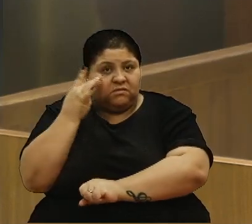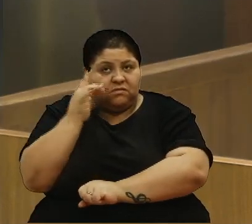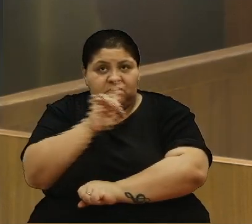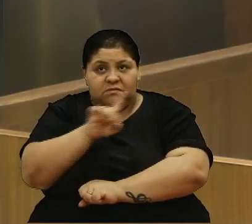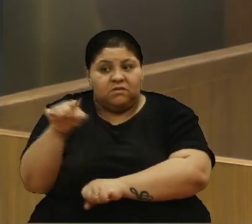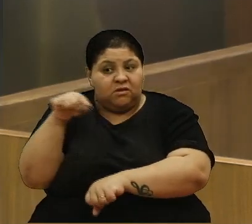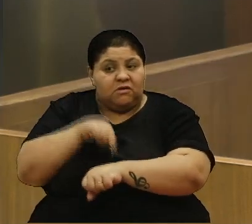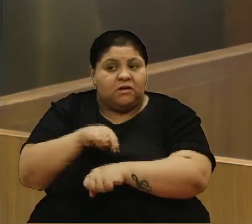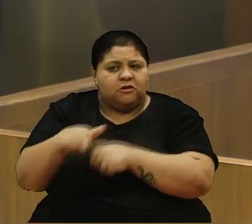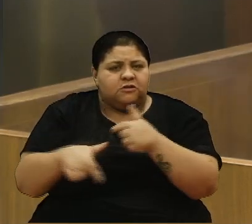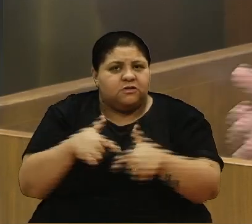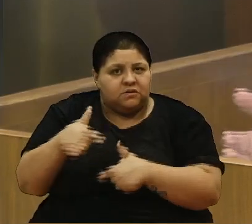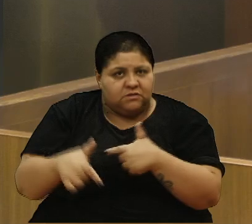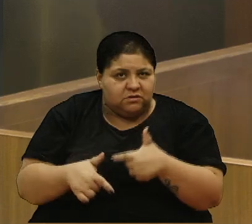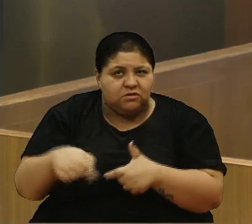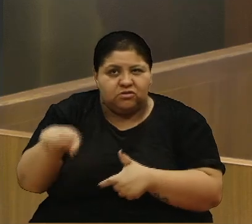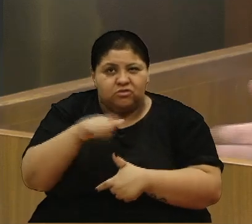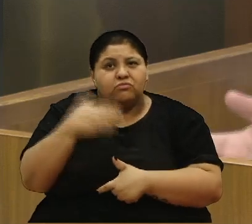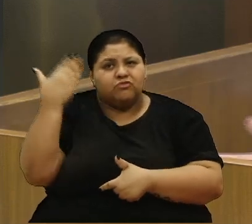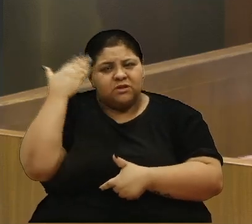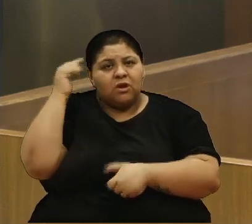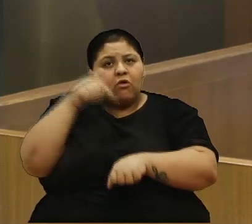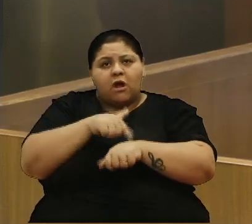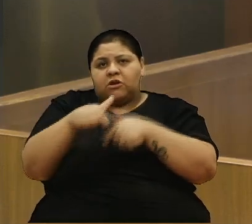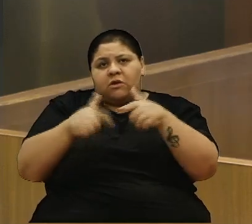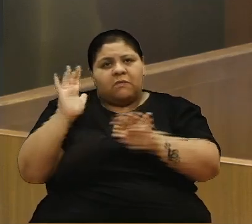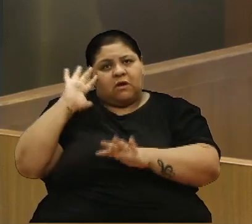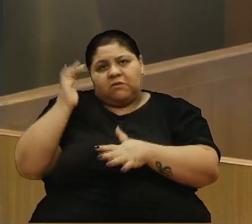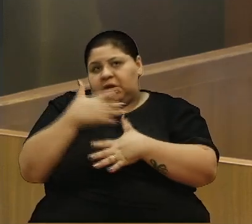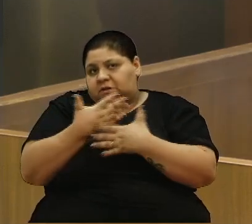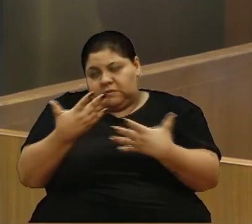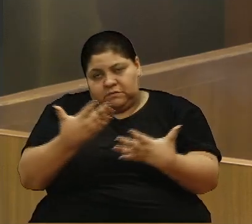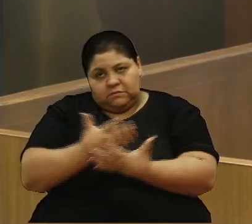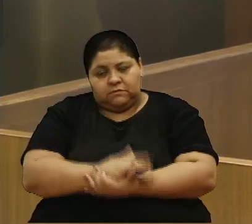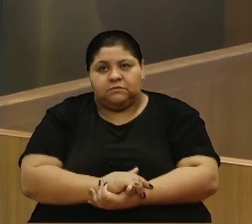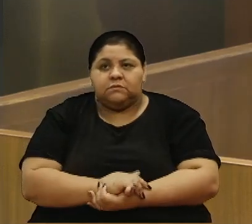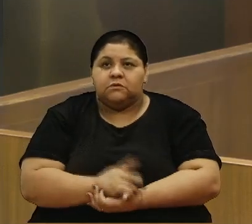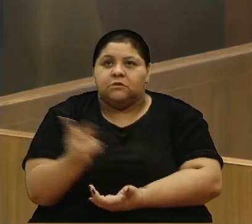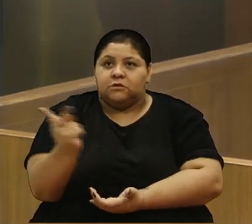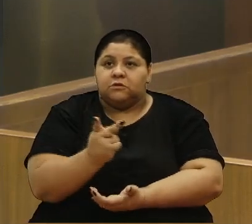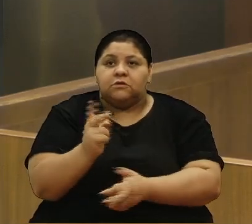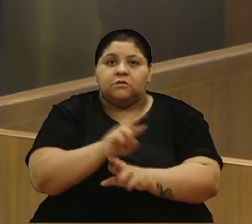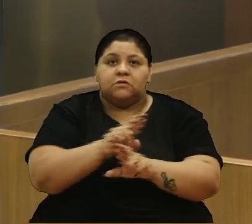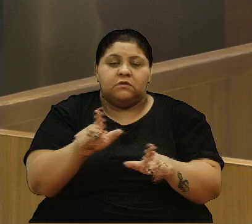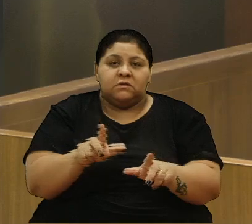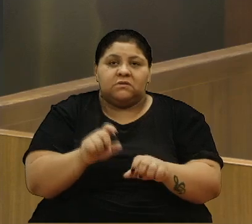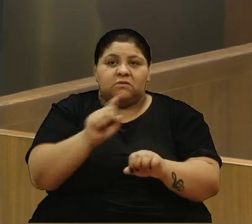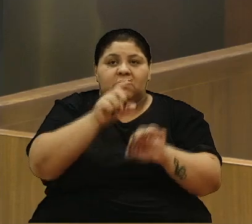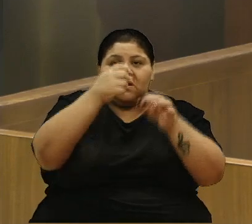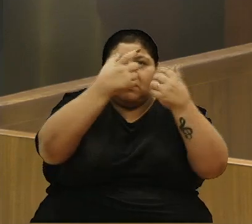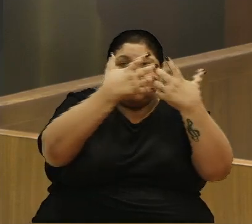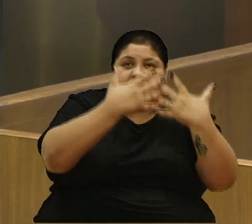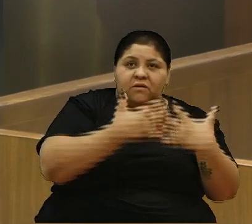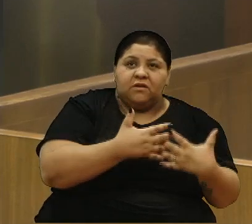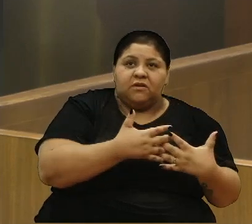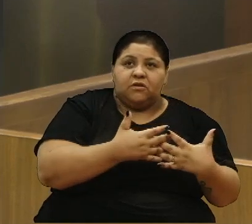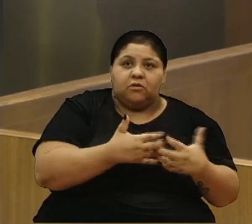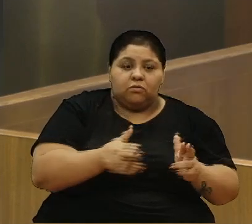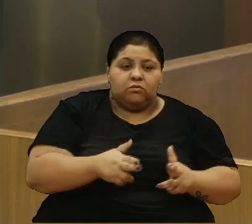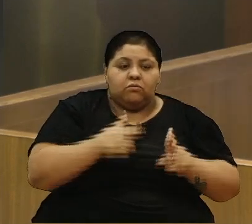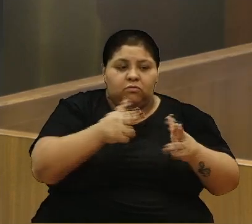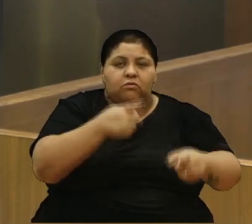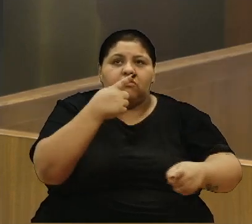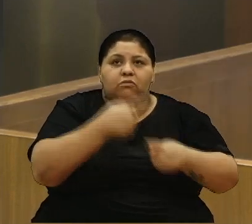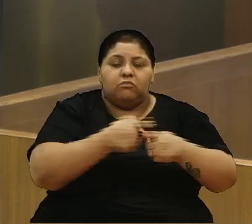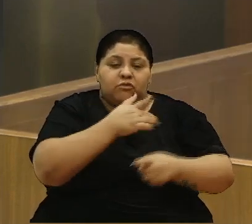o horário de trabalho. Todo mundo tem esse horário e isso acontece, enfim. Duas coisas são diferentes. Não querer justificar a questão do trem por